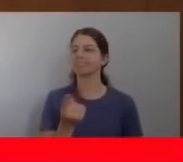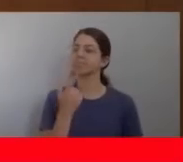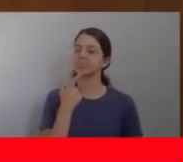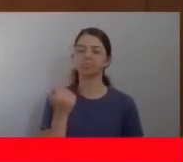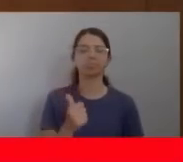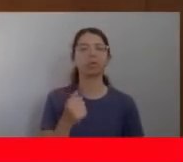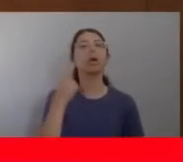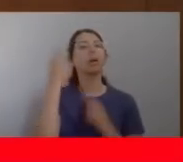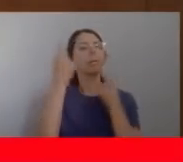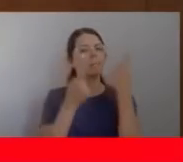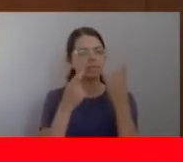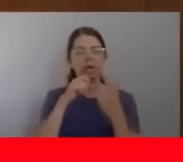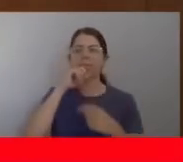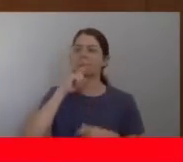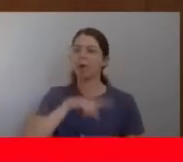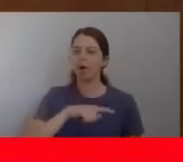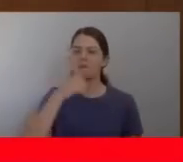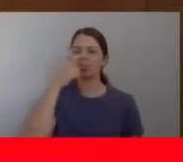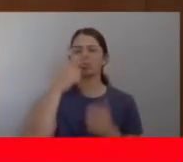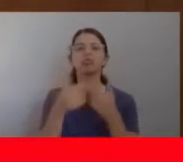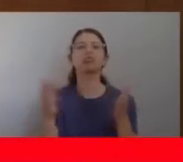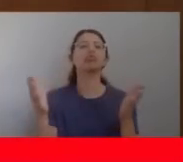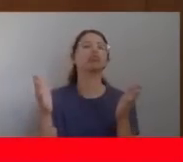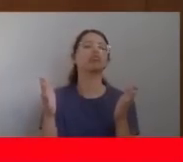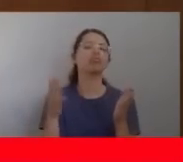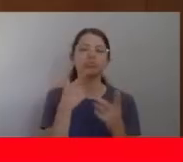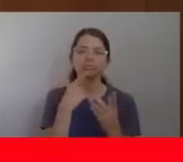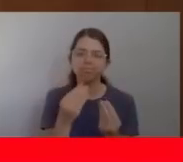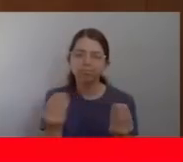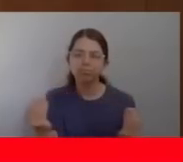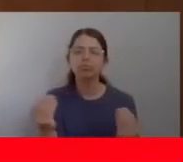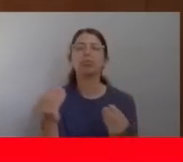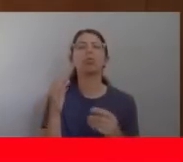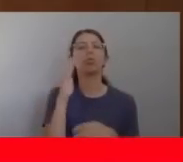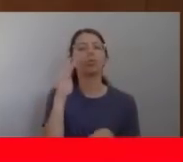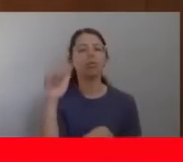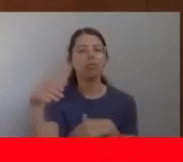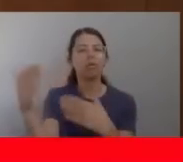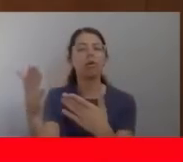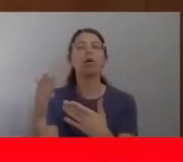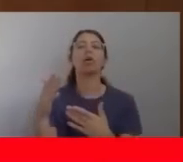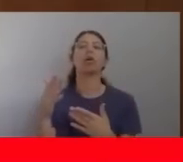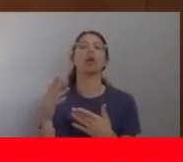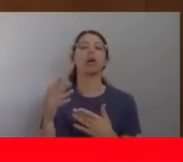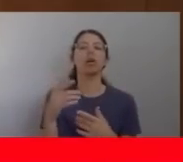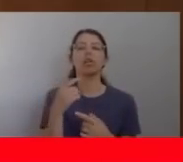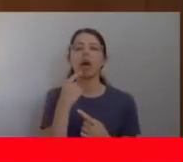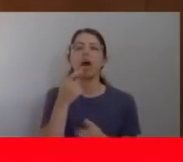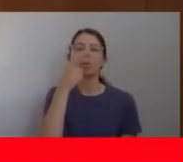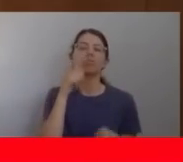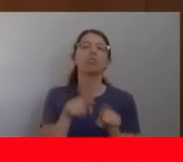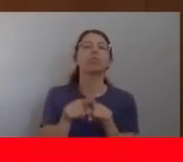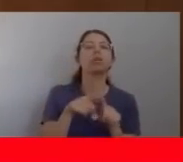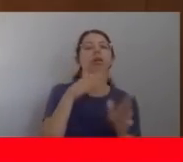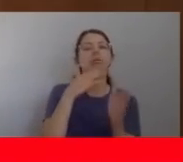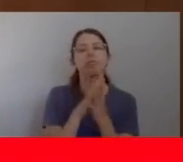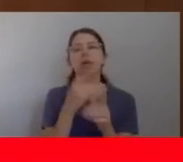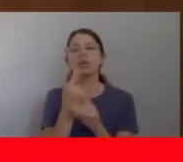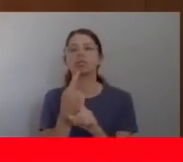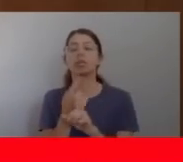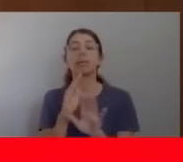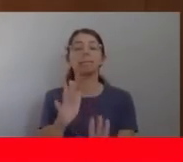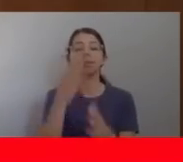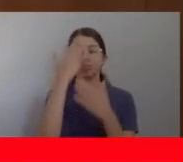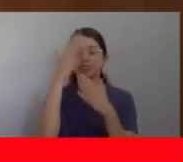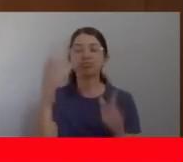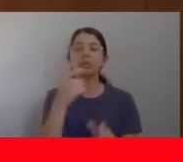por muitos do que lá fora procuram colocar em causa os políticos mas a democracia faz com homens